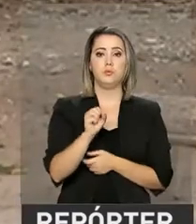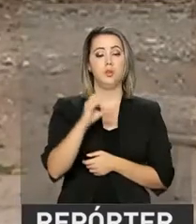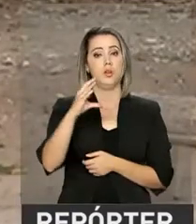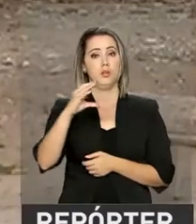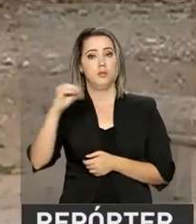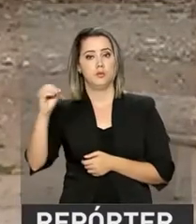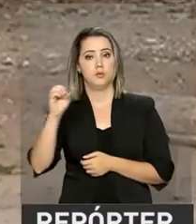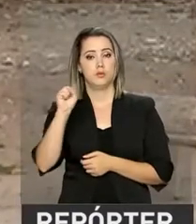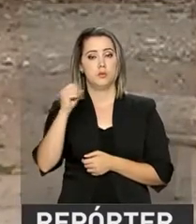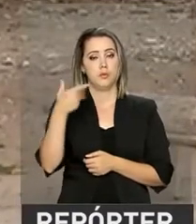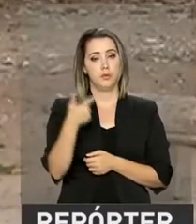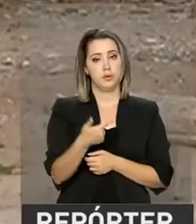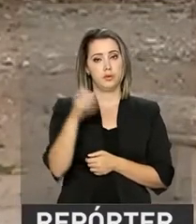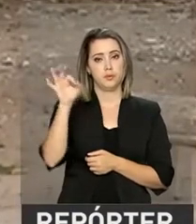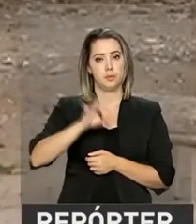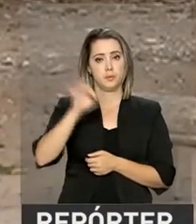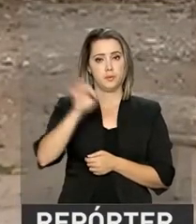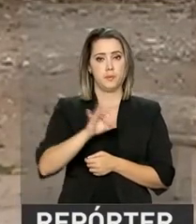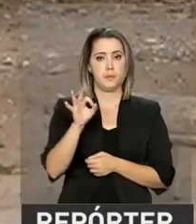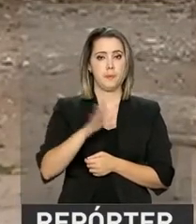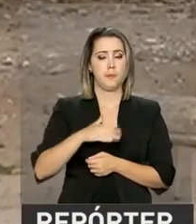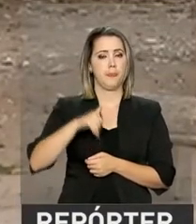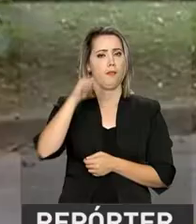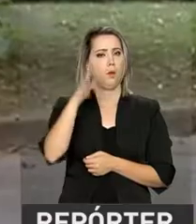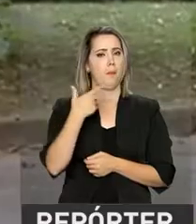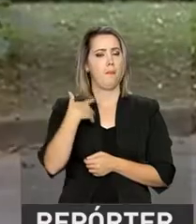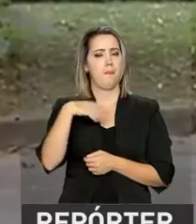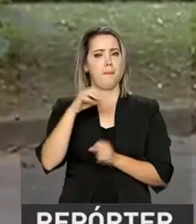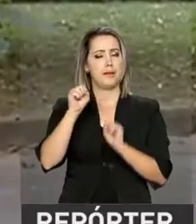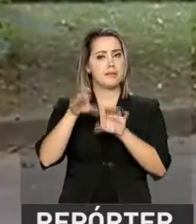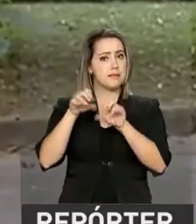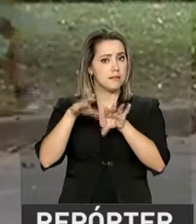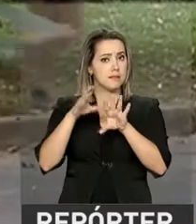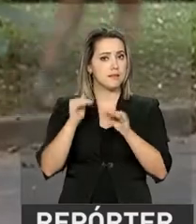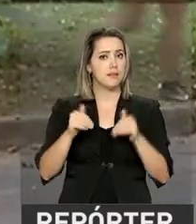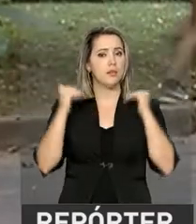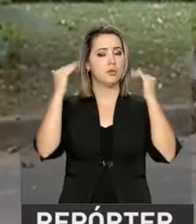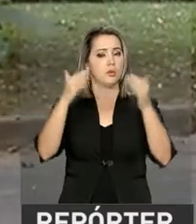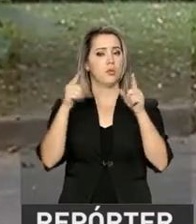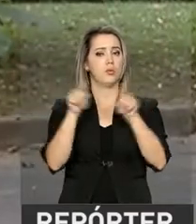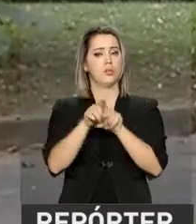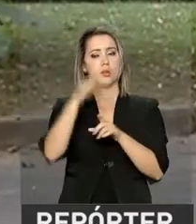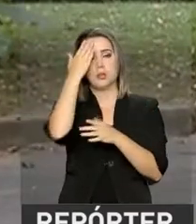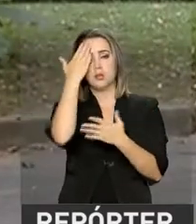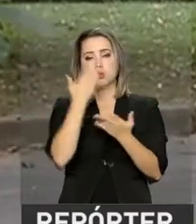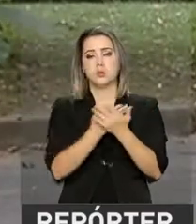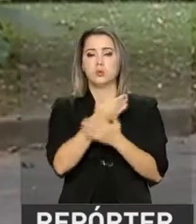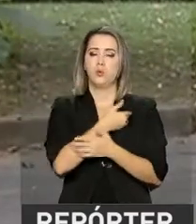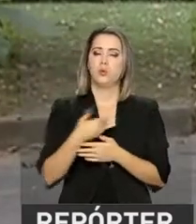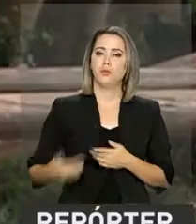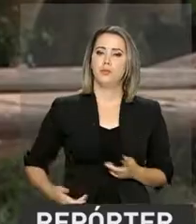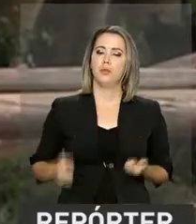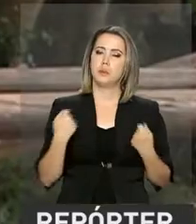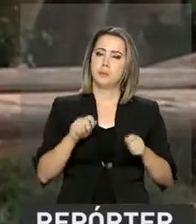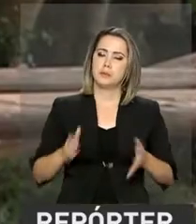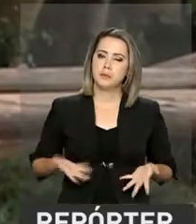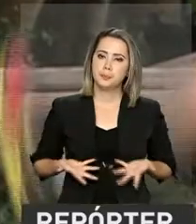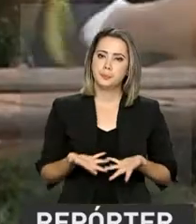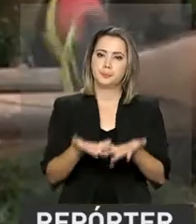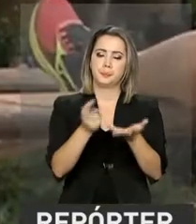82% dos entrevistados com melhor nível de escolaridade acreditam que o governo deve investir e incentivar atividades